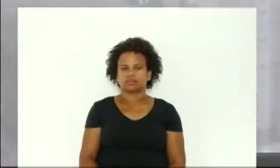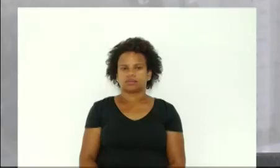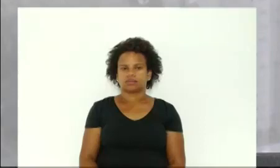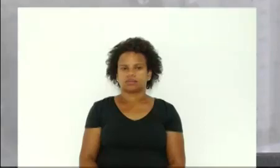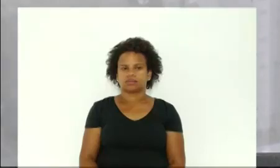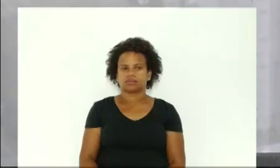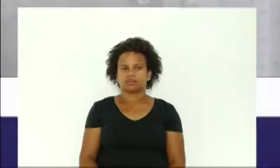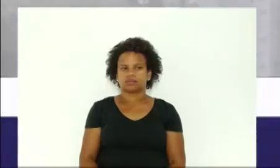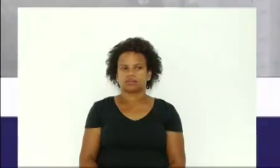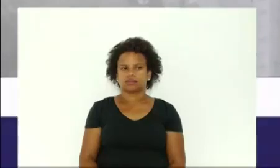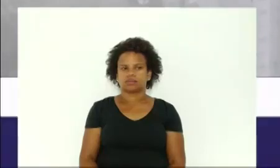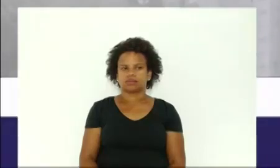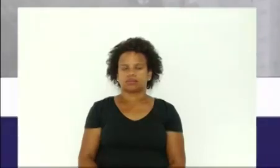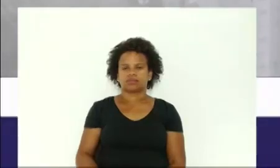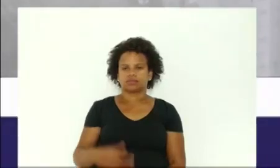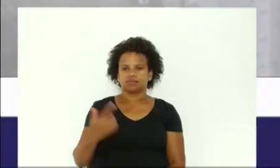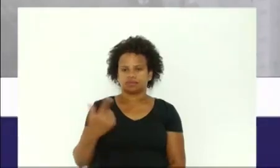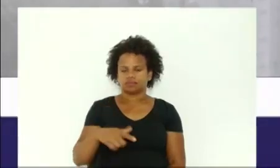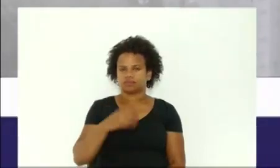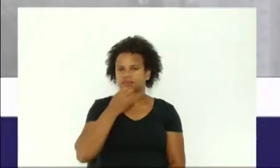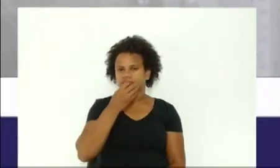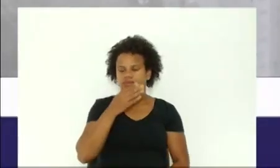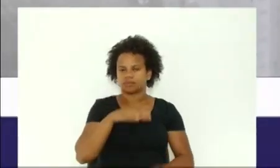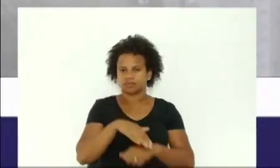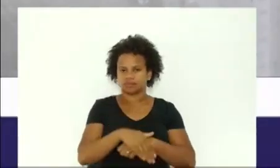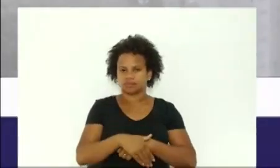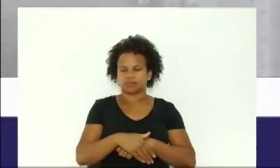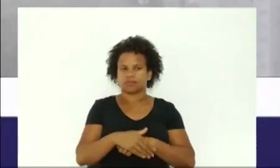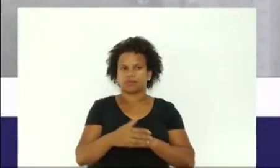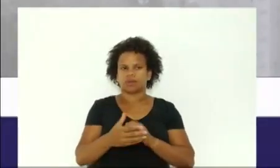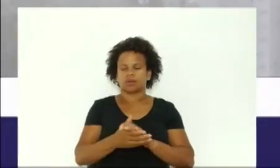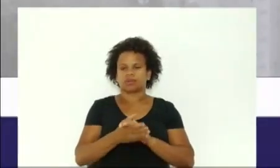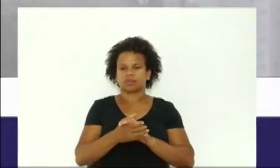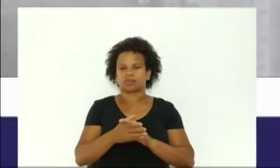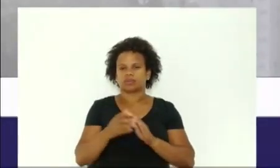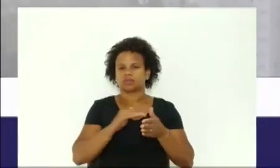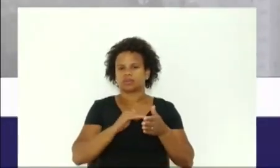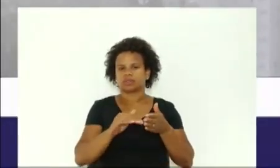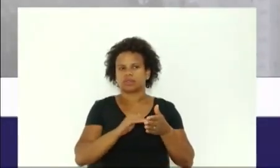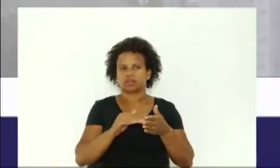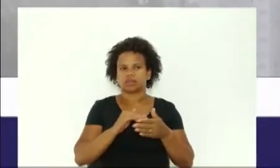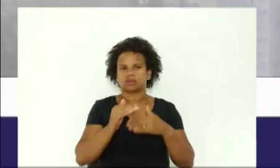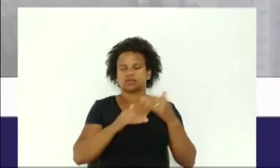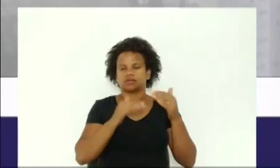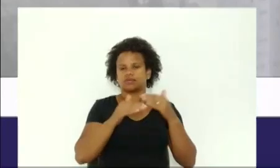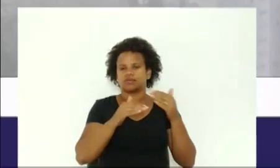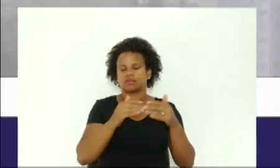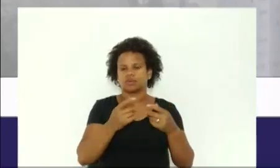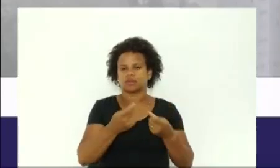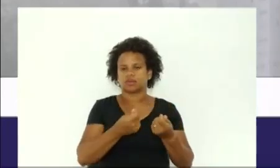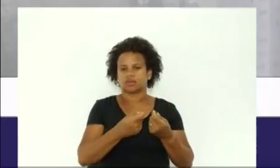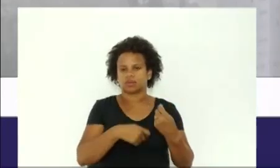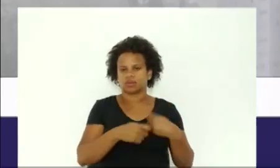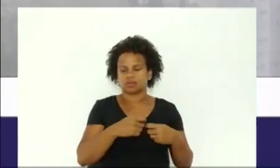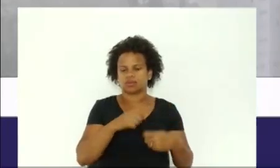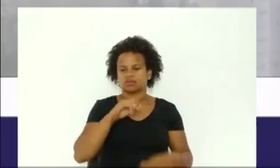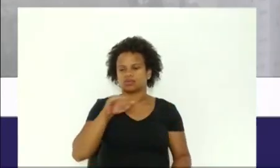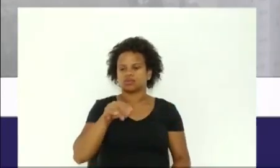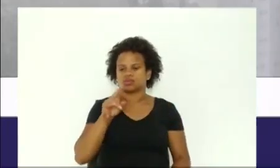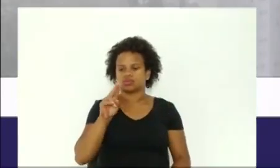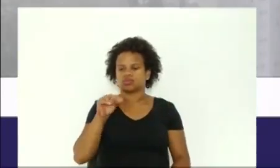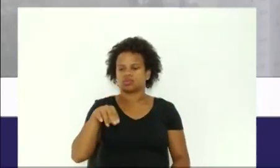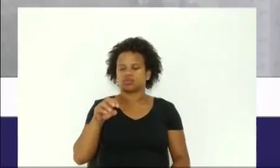Mais uma vez, boa noite. Cumprimentar aqui o nosso querido secretário de Desenvolvimento Econômico, Junô. O Junô é um